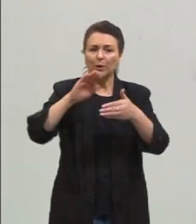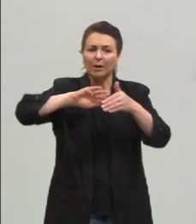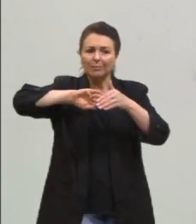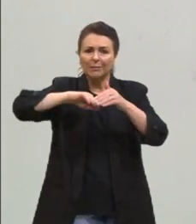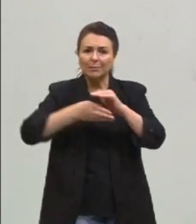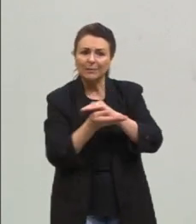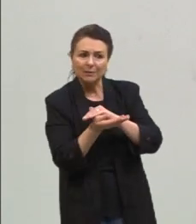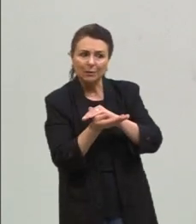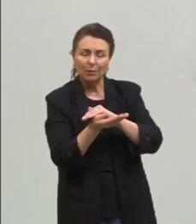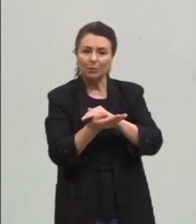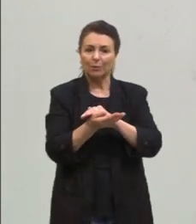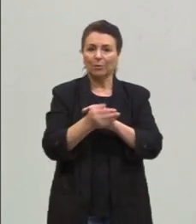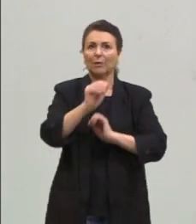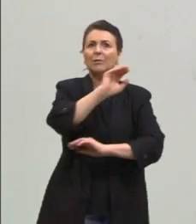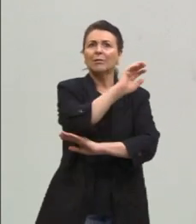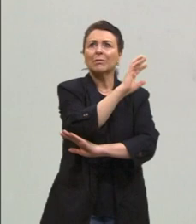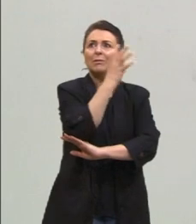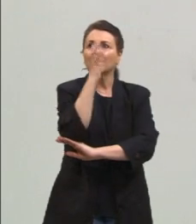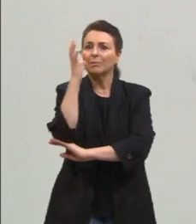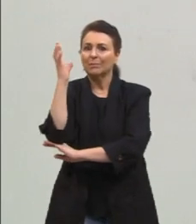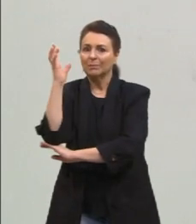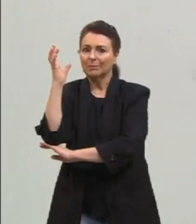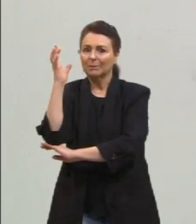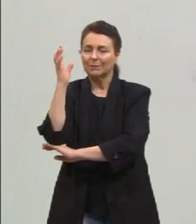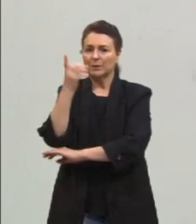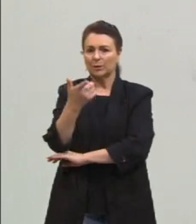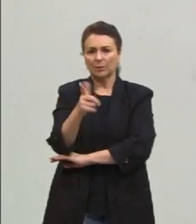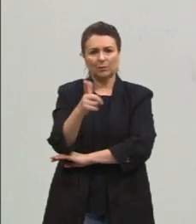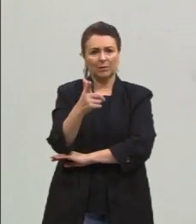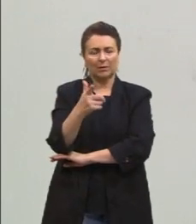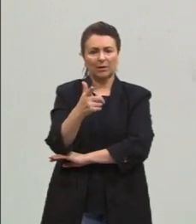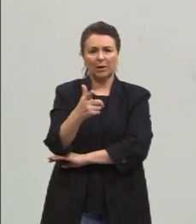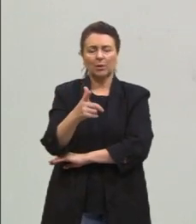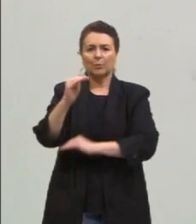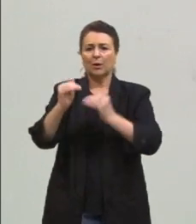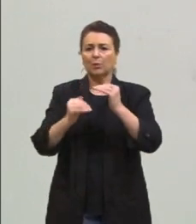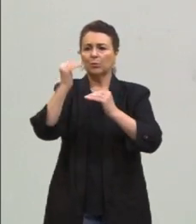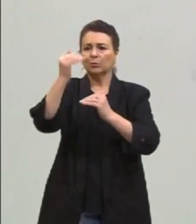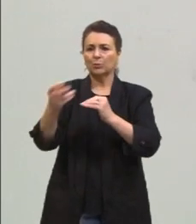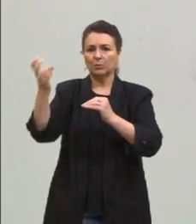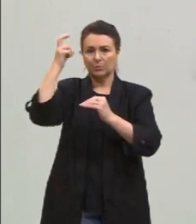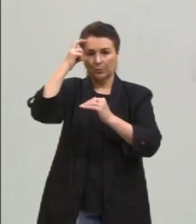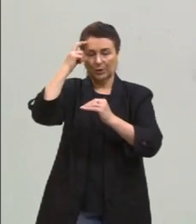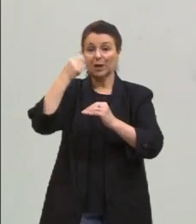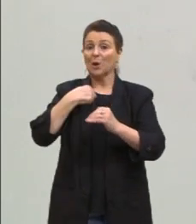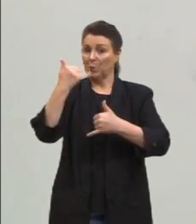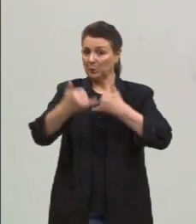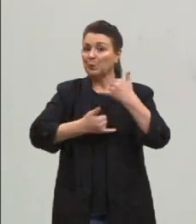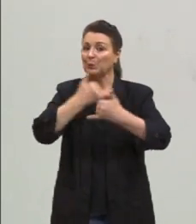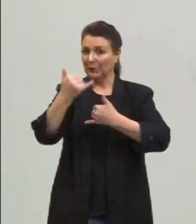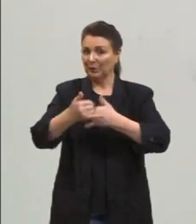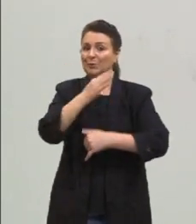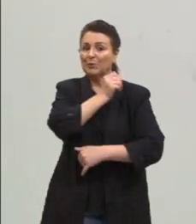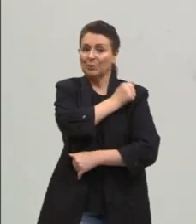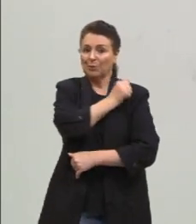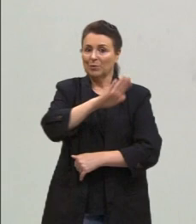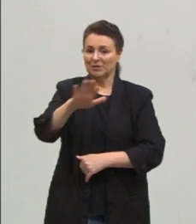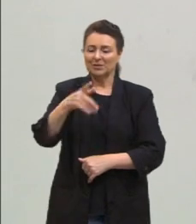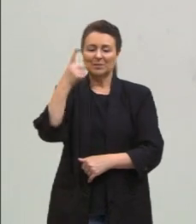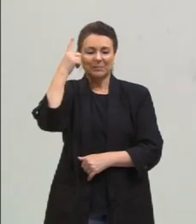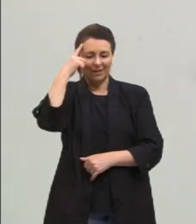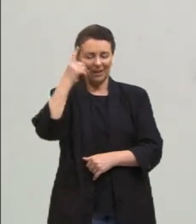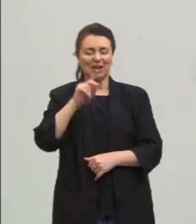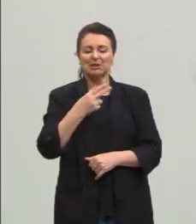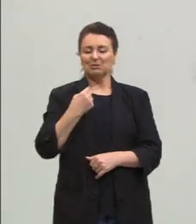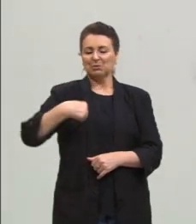ao meio ambiente né então não existe uma cultura superior Eu gosto de brincar com os alunos né a gente se acha muito mais desenvolvido